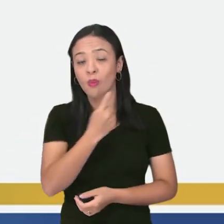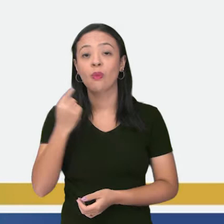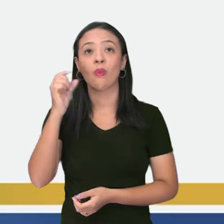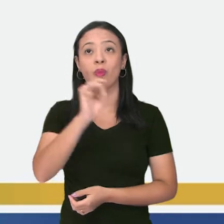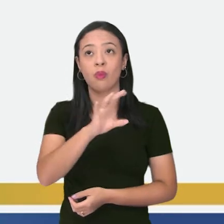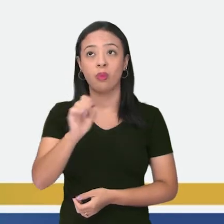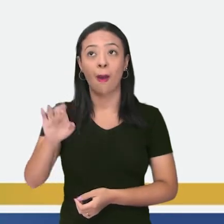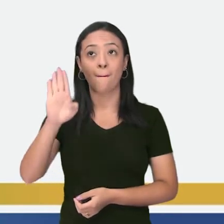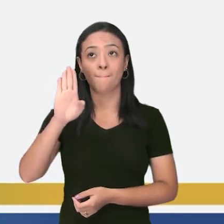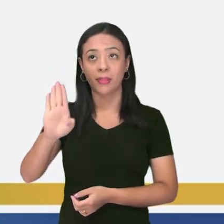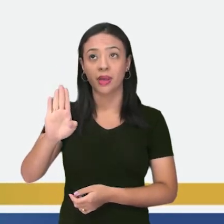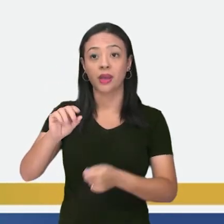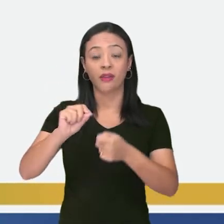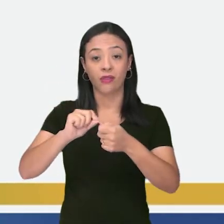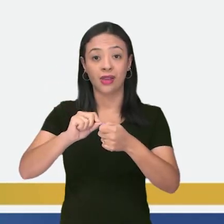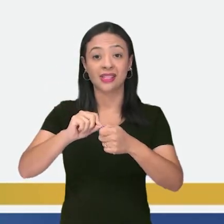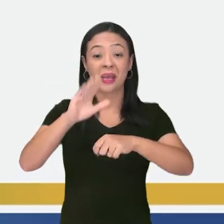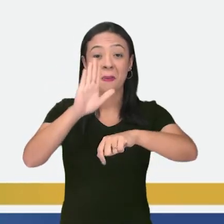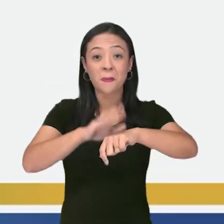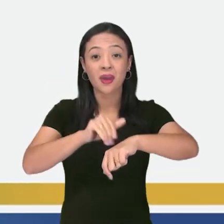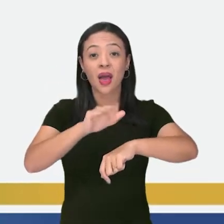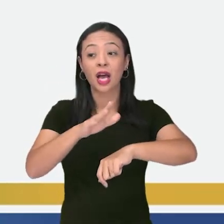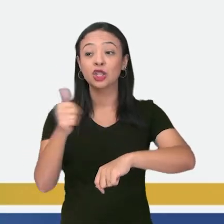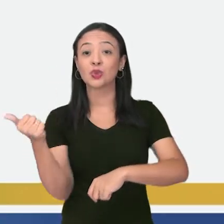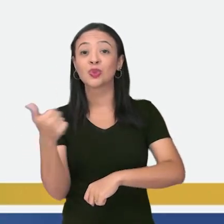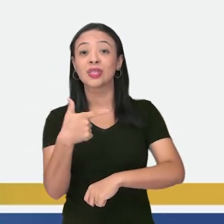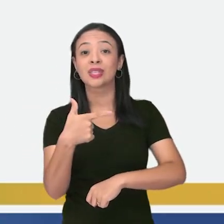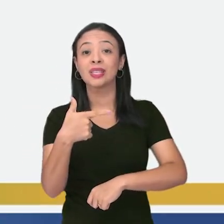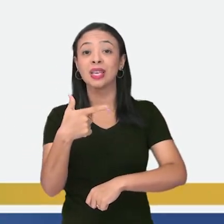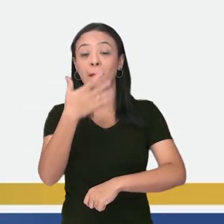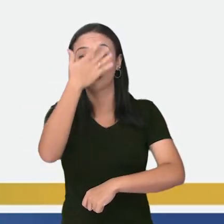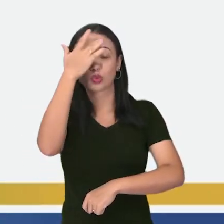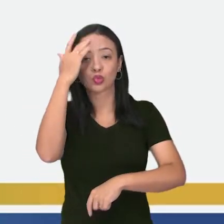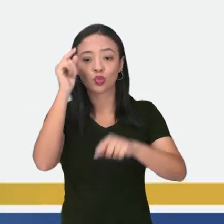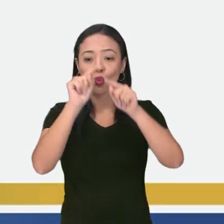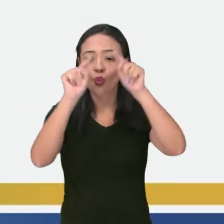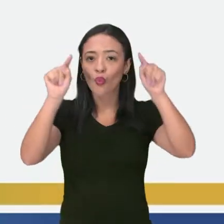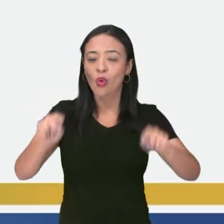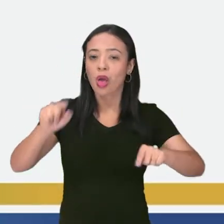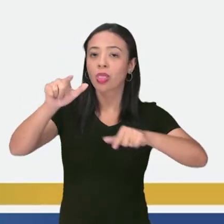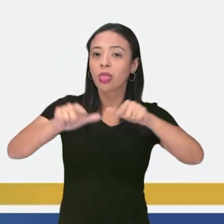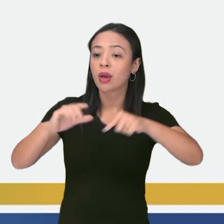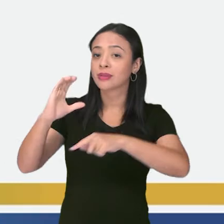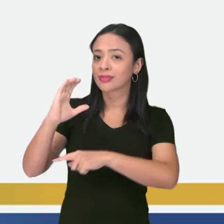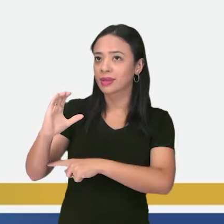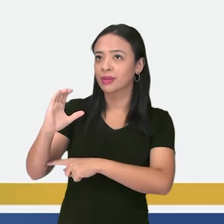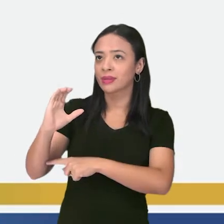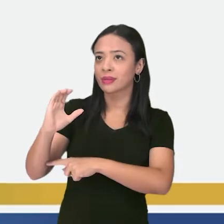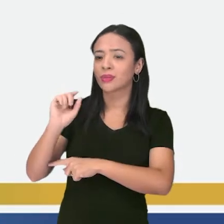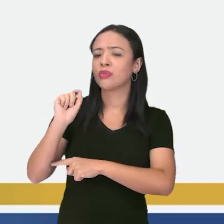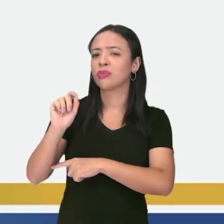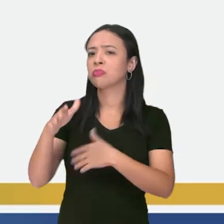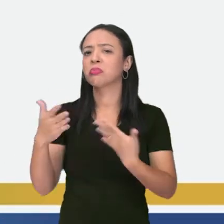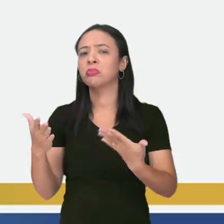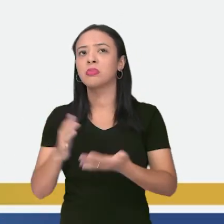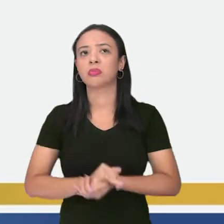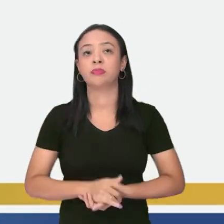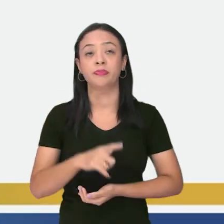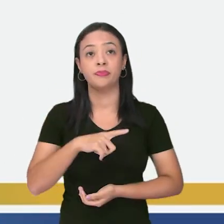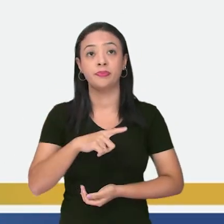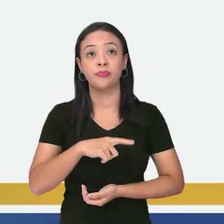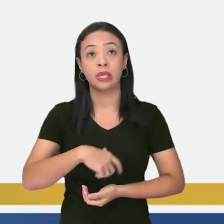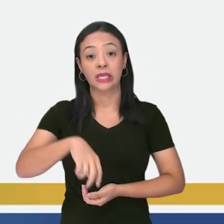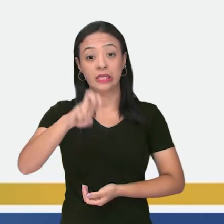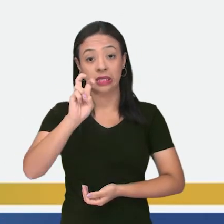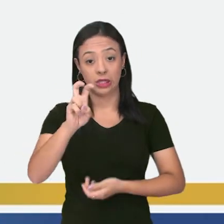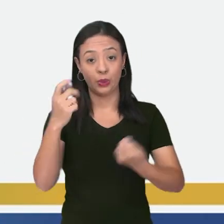B realizou a mais do que o funcionário C é. Nós temos aí 5